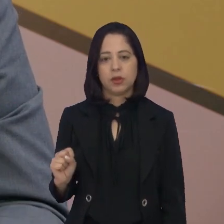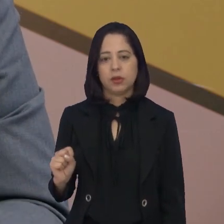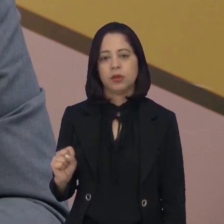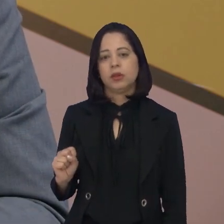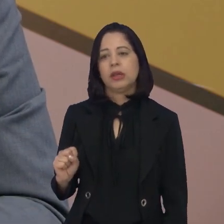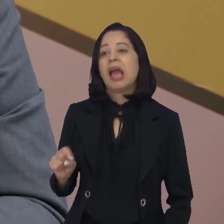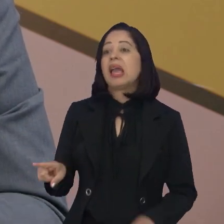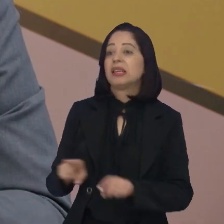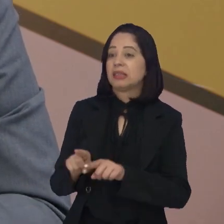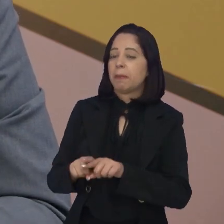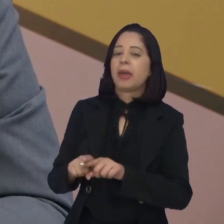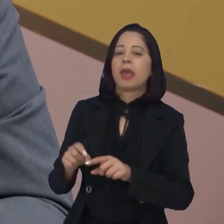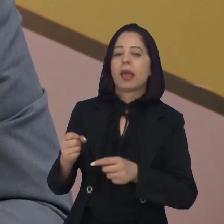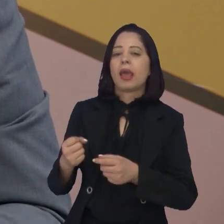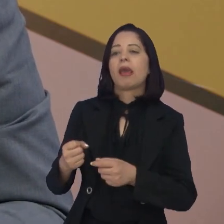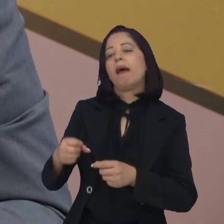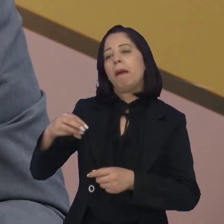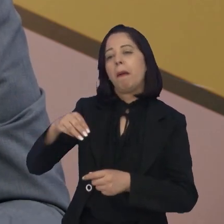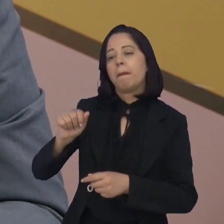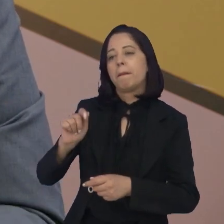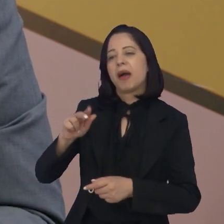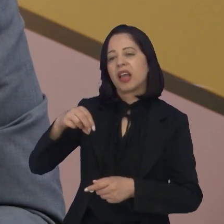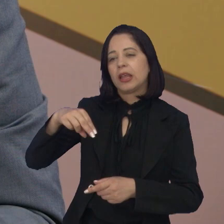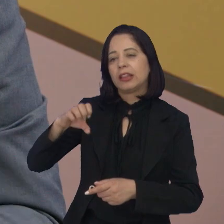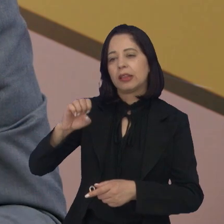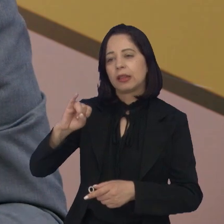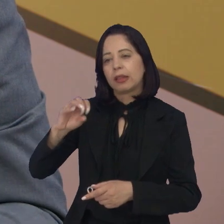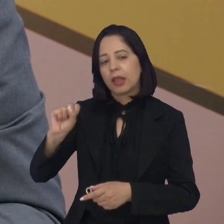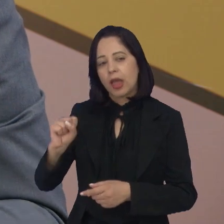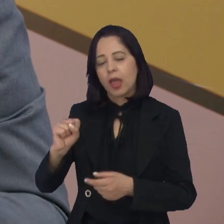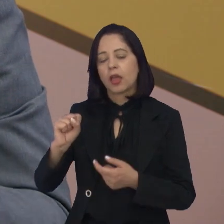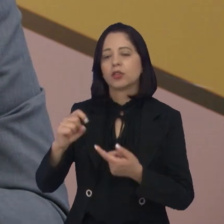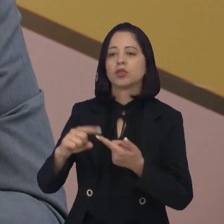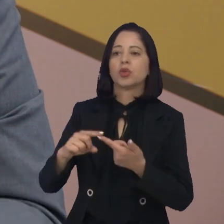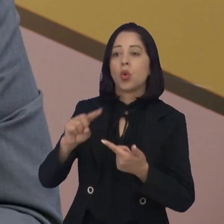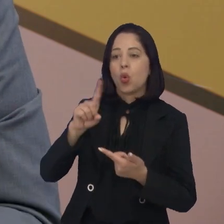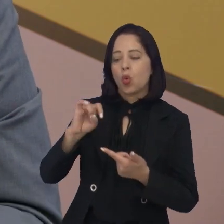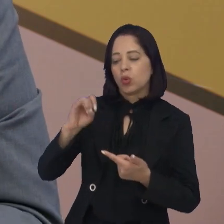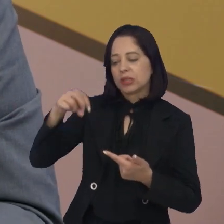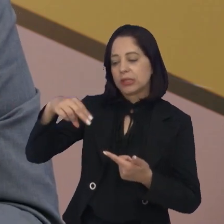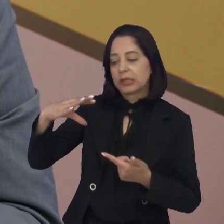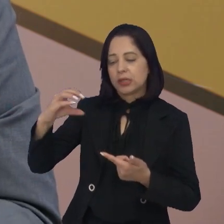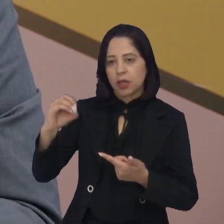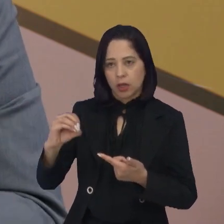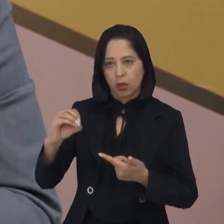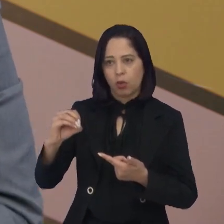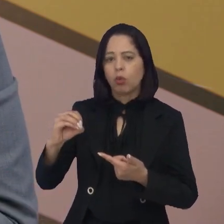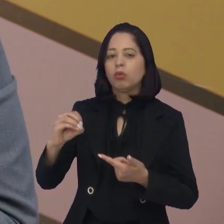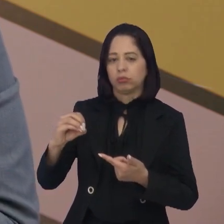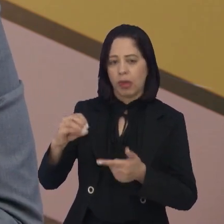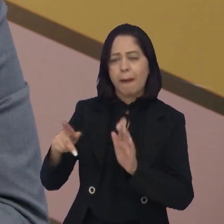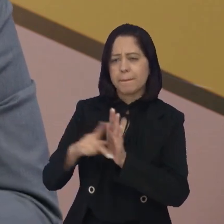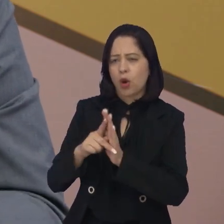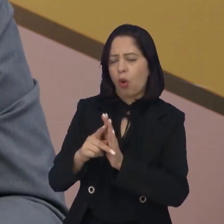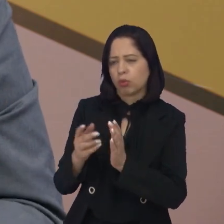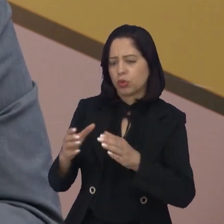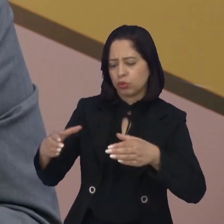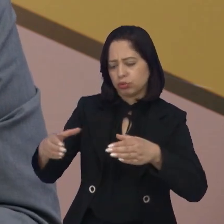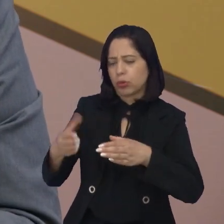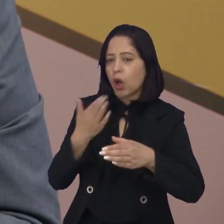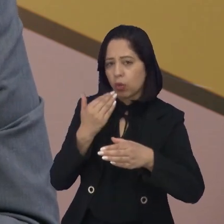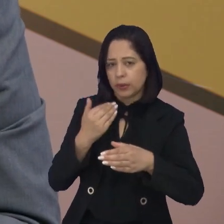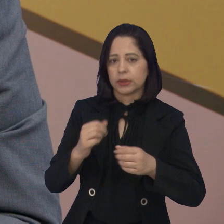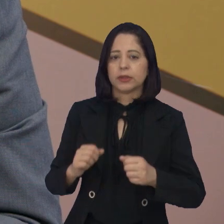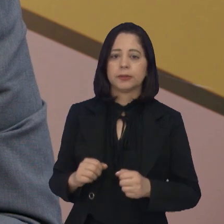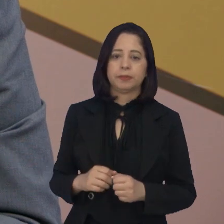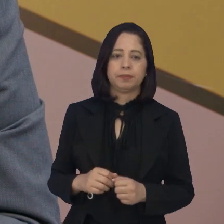alguns minerais importantes, magnésio, zinco. Então, isso a gente tem que encontrar na alimentação. Quando não consegue, aí a gente tem que suplementar,